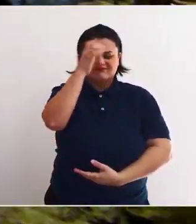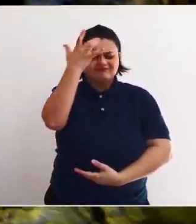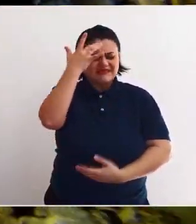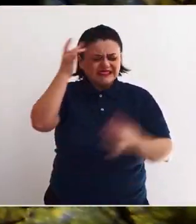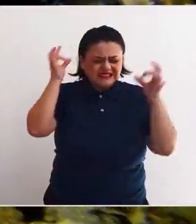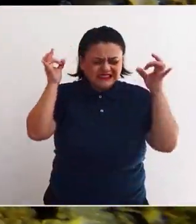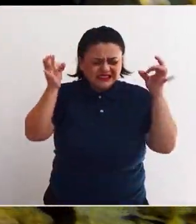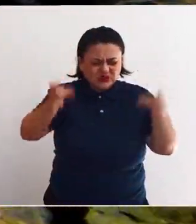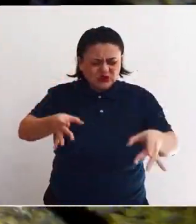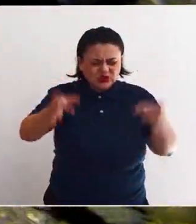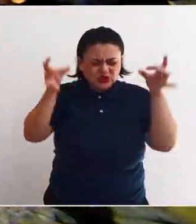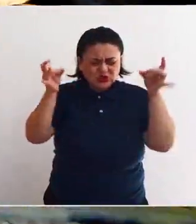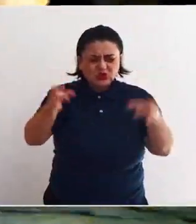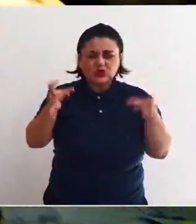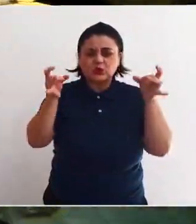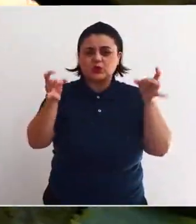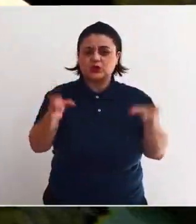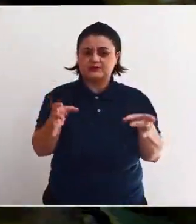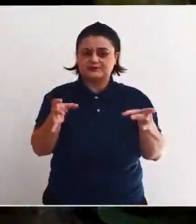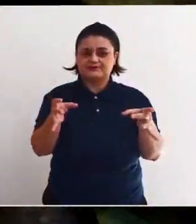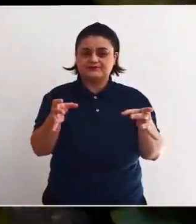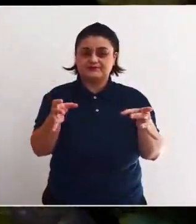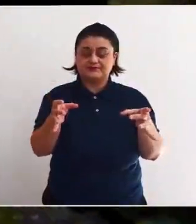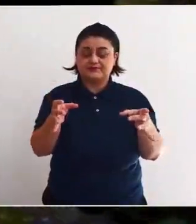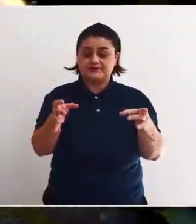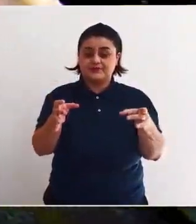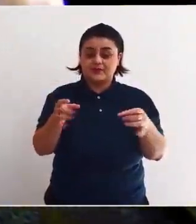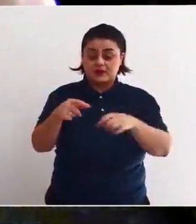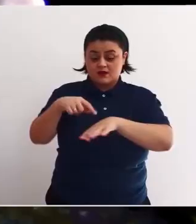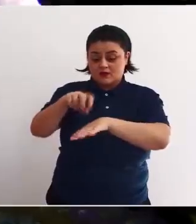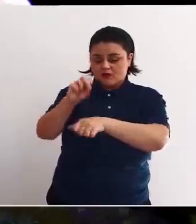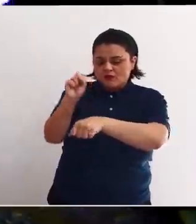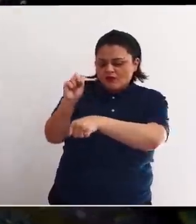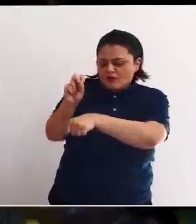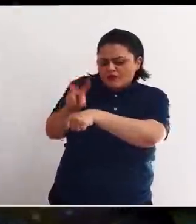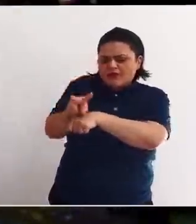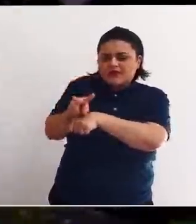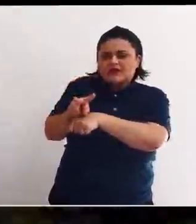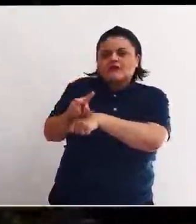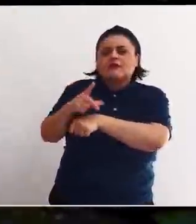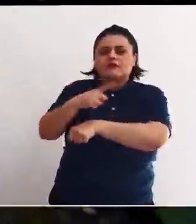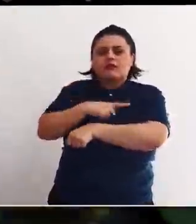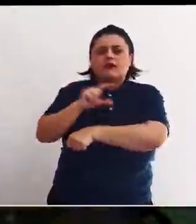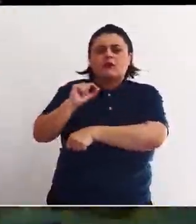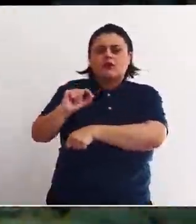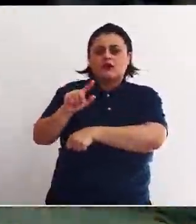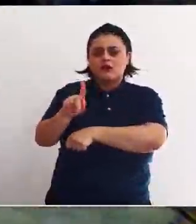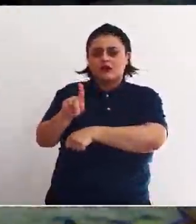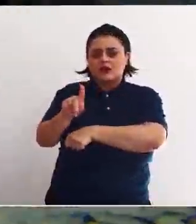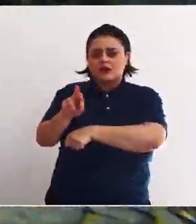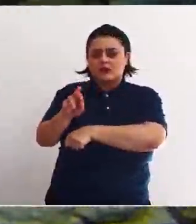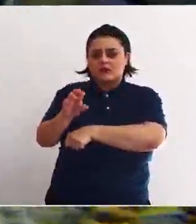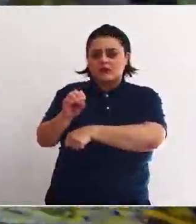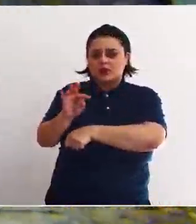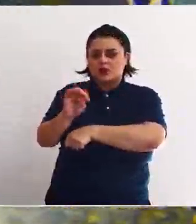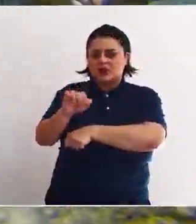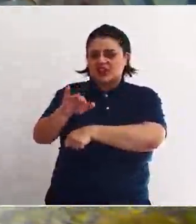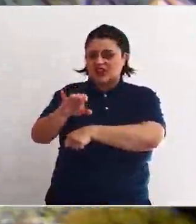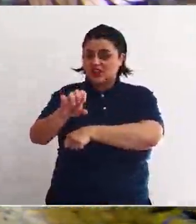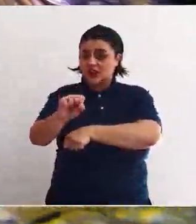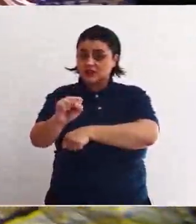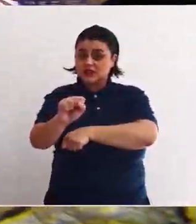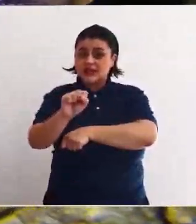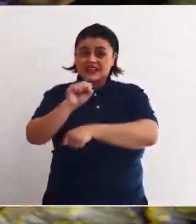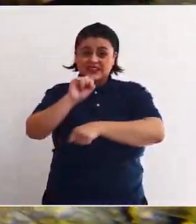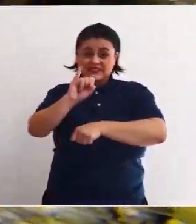cabeça. O veneno dos peixes-leões é constituído de proteínas termossensíveis, que são vulneráveis